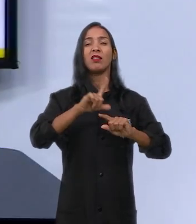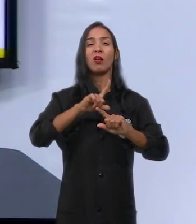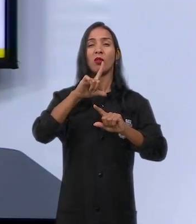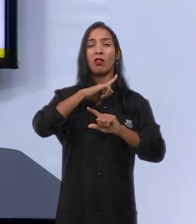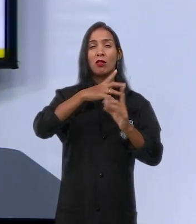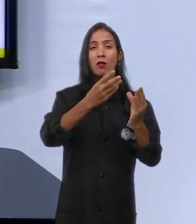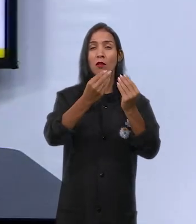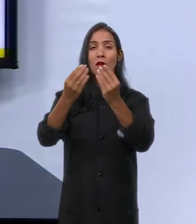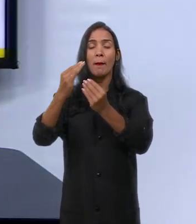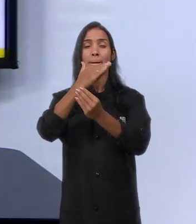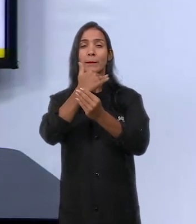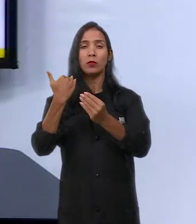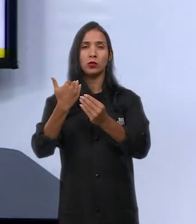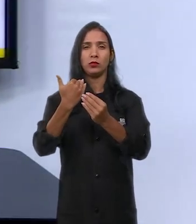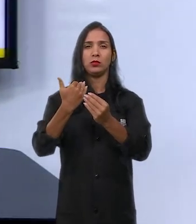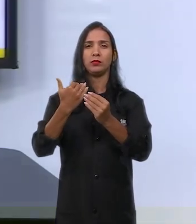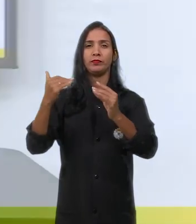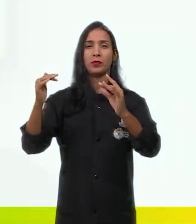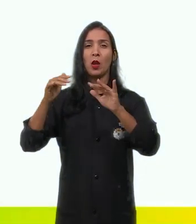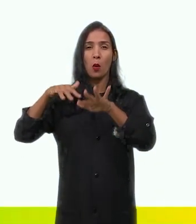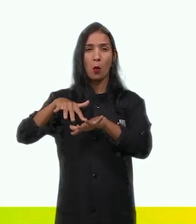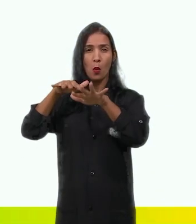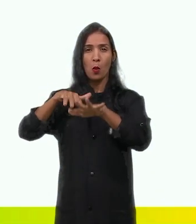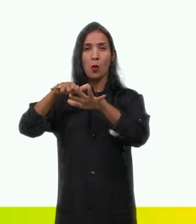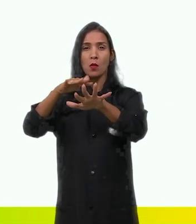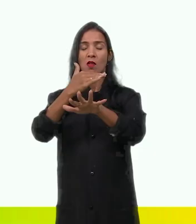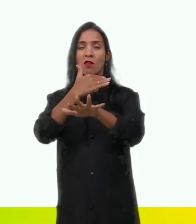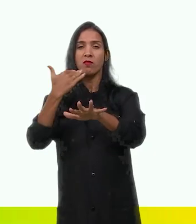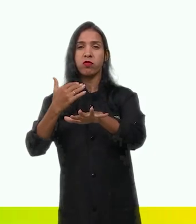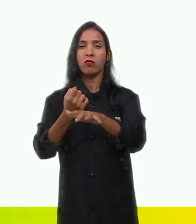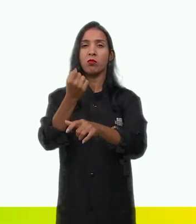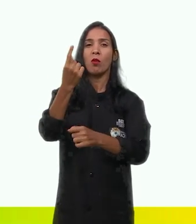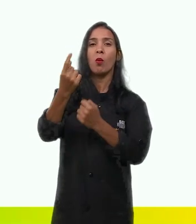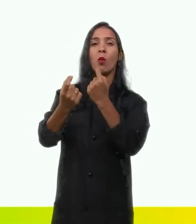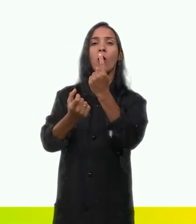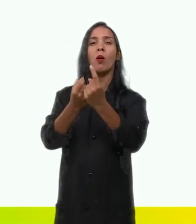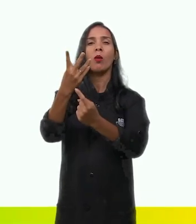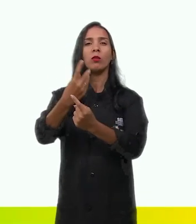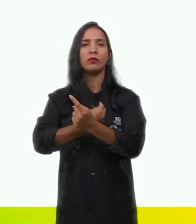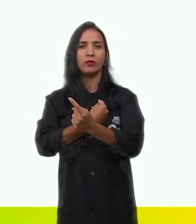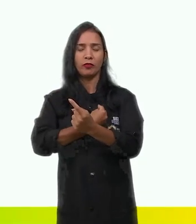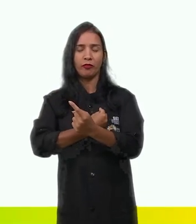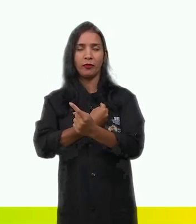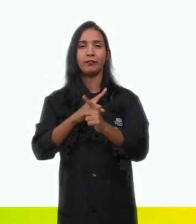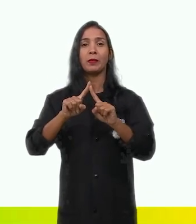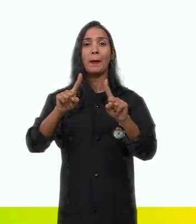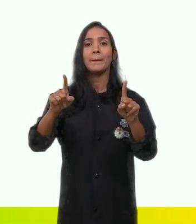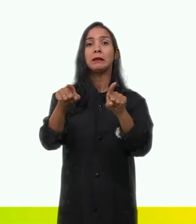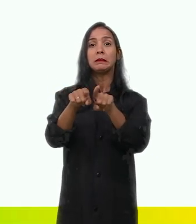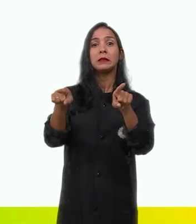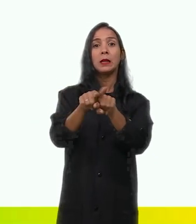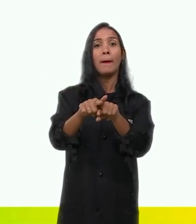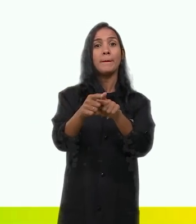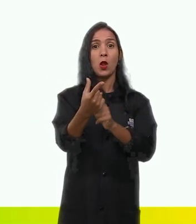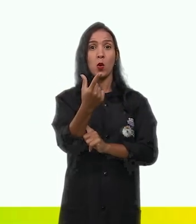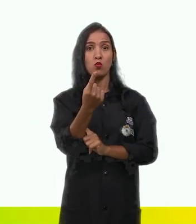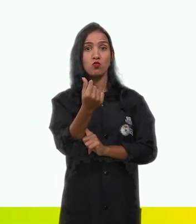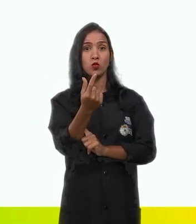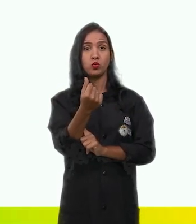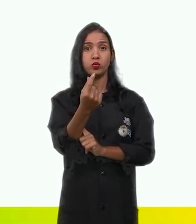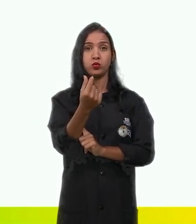mortos. Uma crise econômica também extremamente devastadora tomava conta do